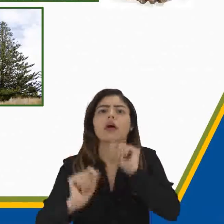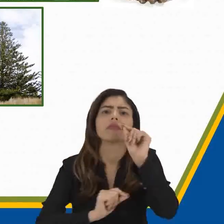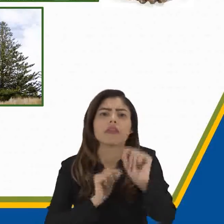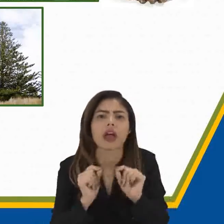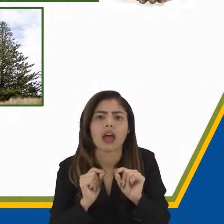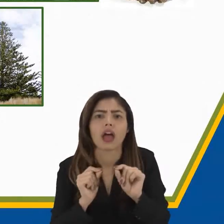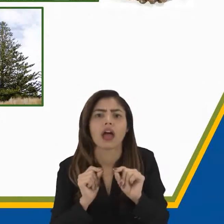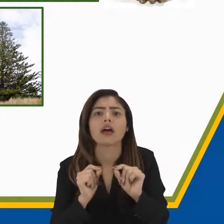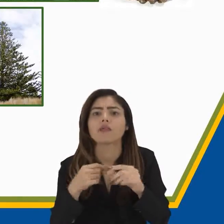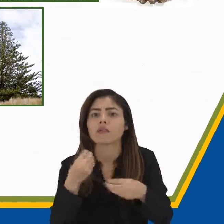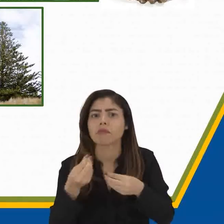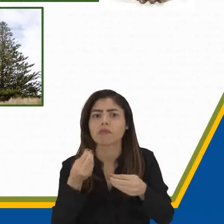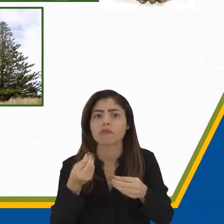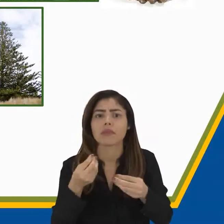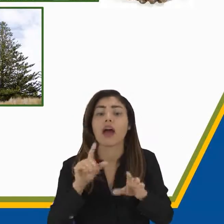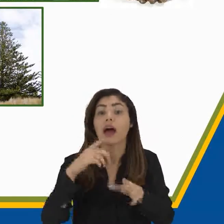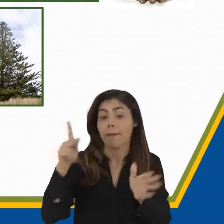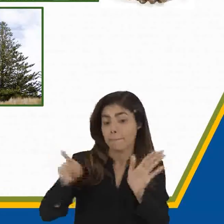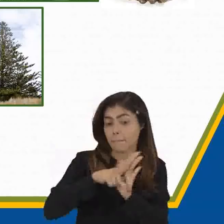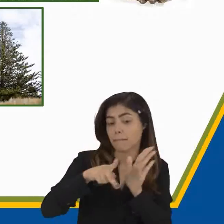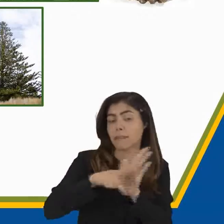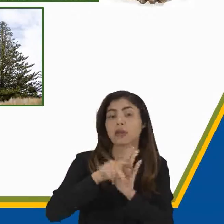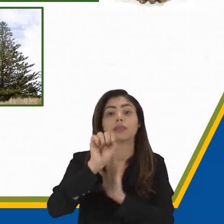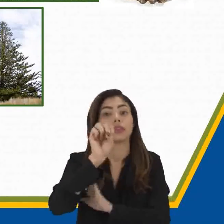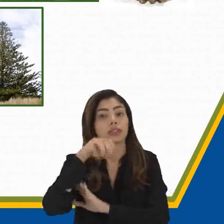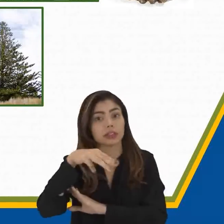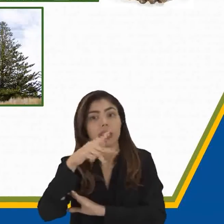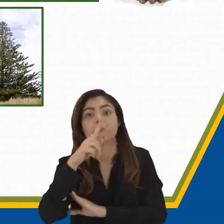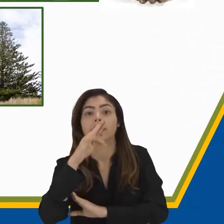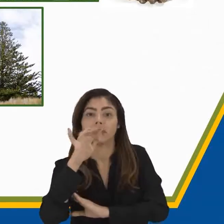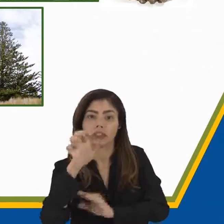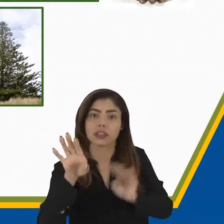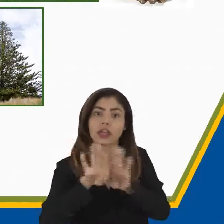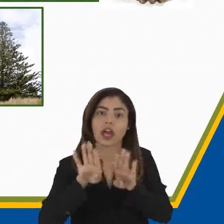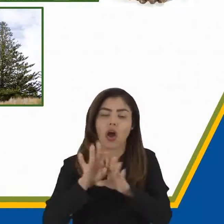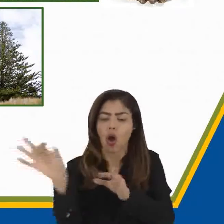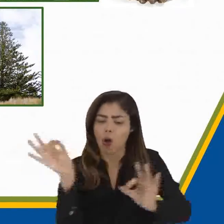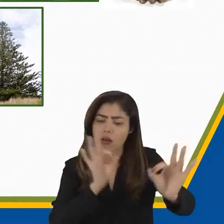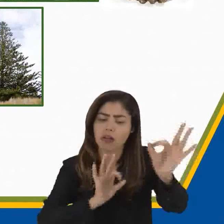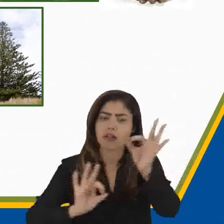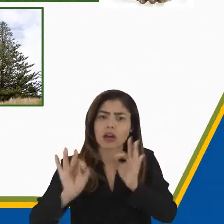à formação da própria semente, né? Desse próprio organismo, que as